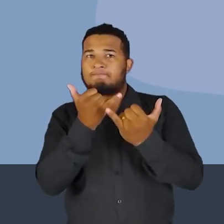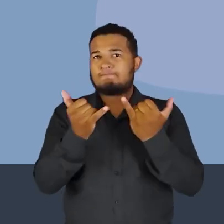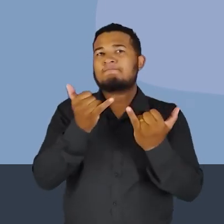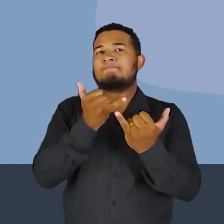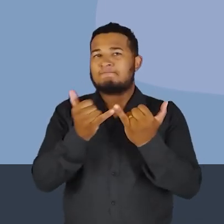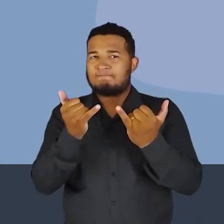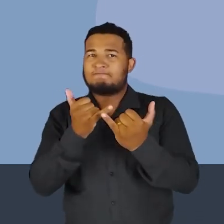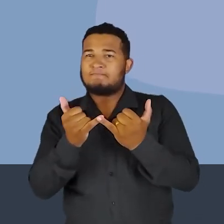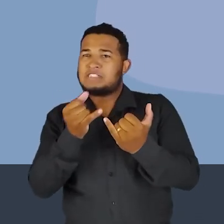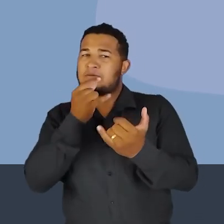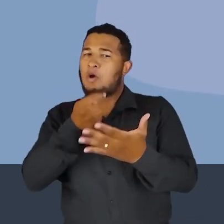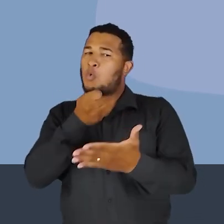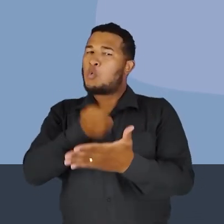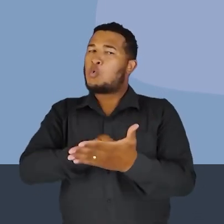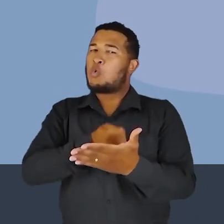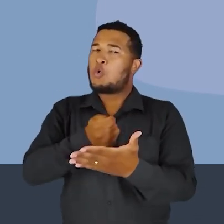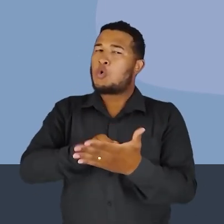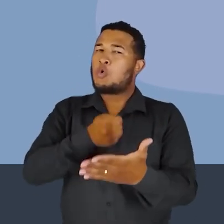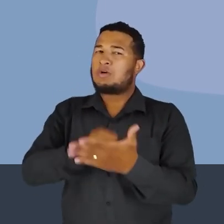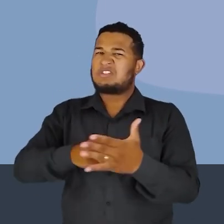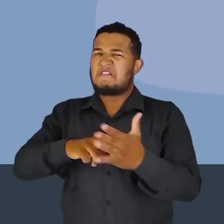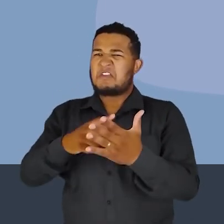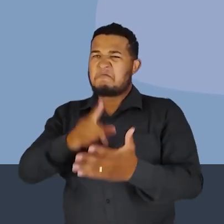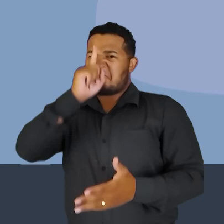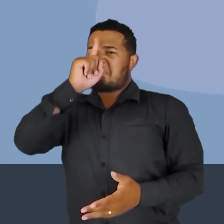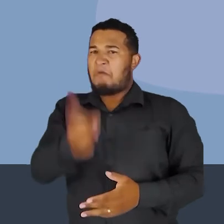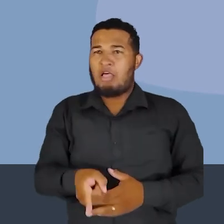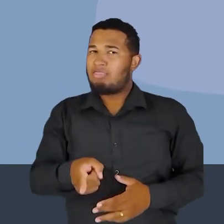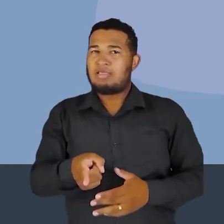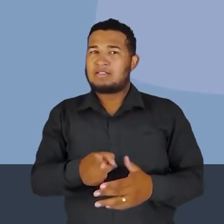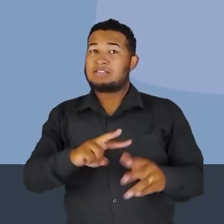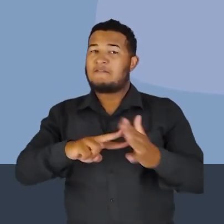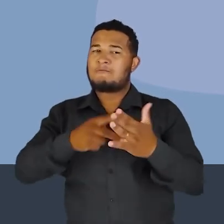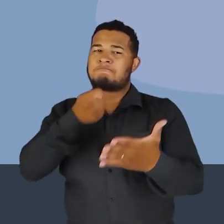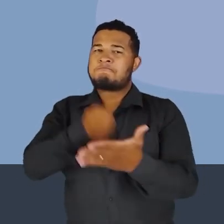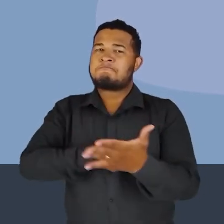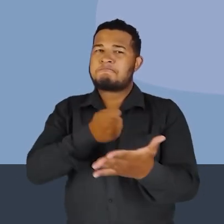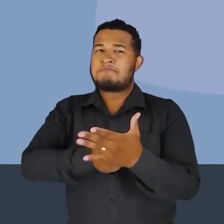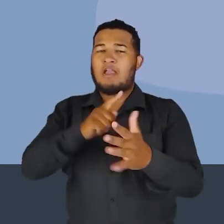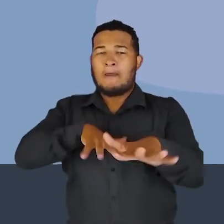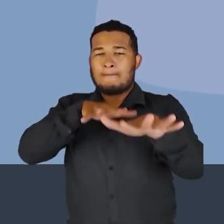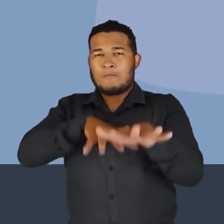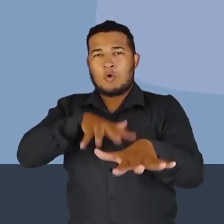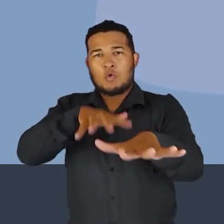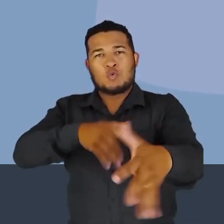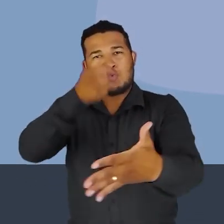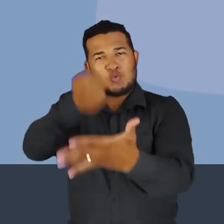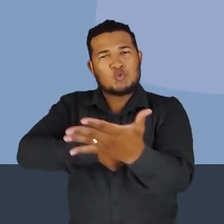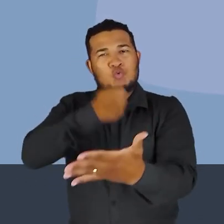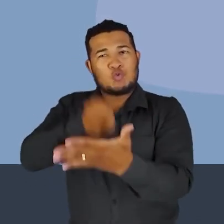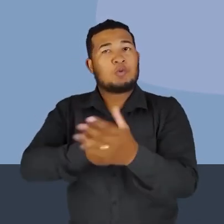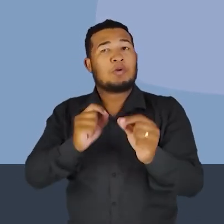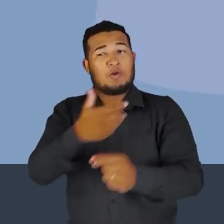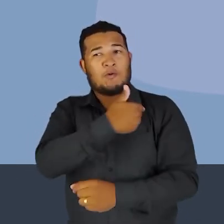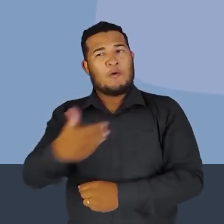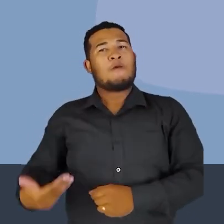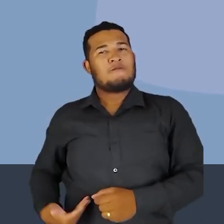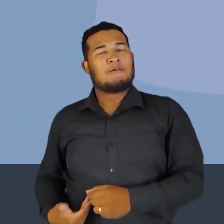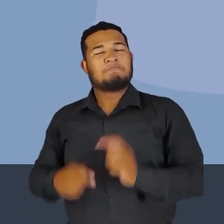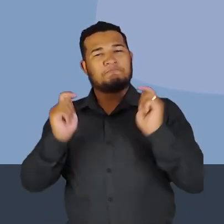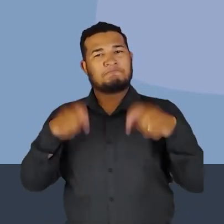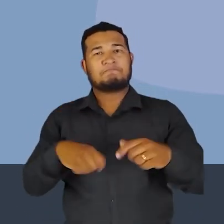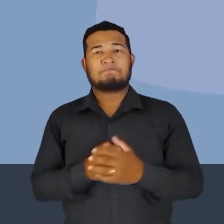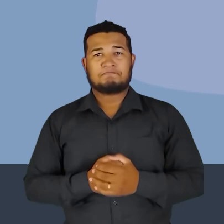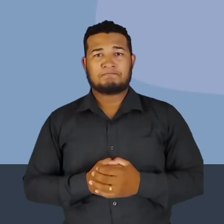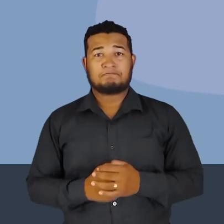concordam? Pressionar é diferente de determinar. Pressionar é quando eu faço um movimento para que o Estado atenda às minhas demandas. Letra